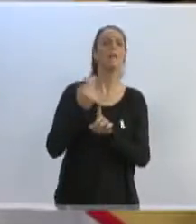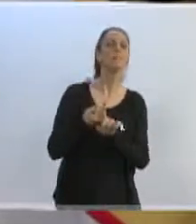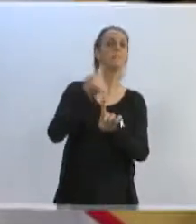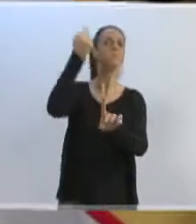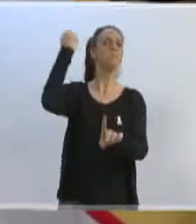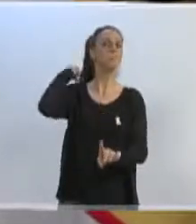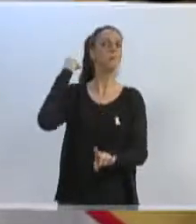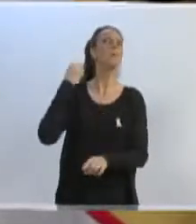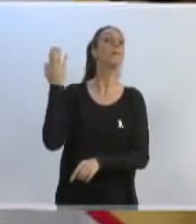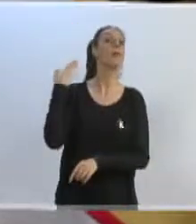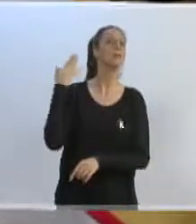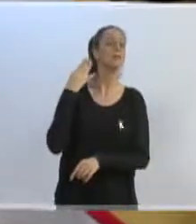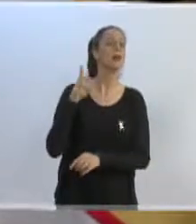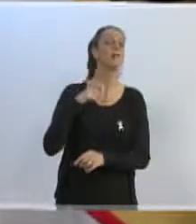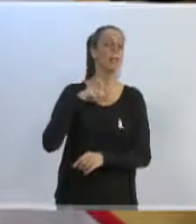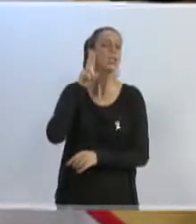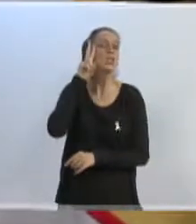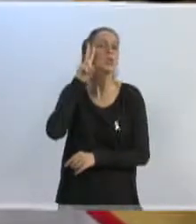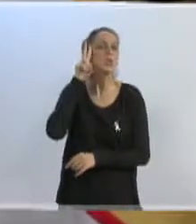do Éden.